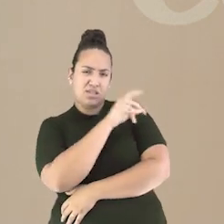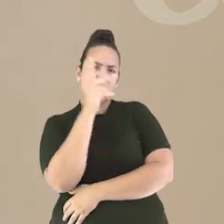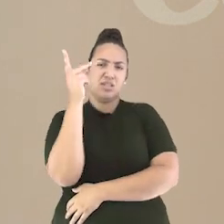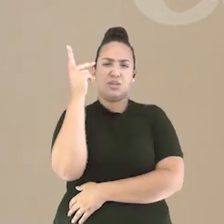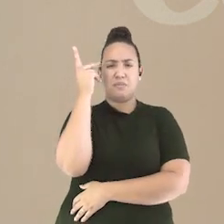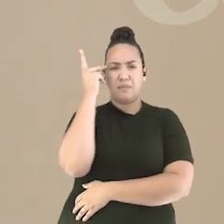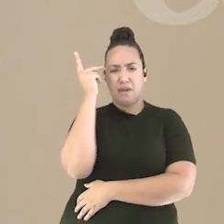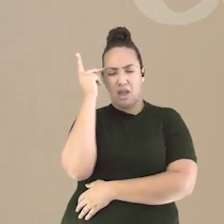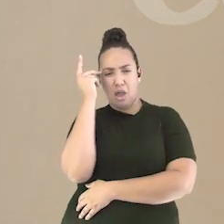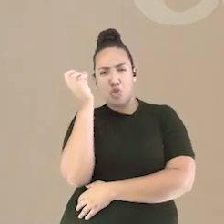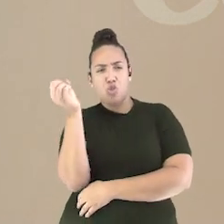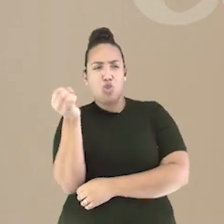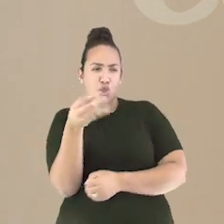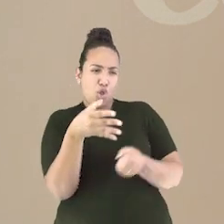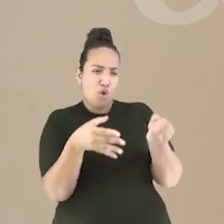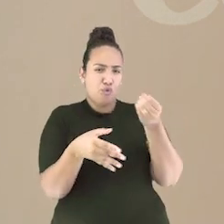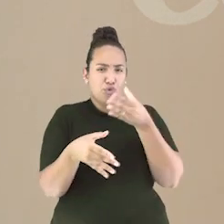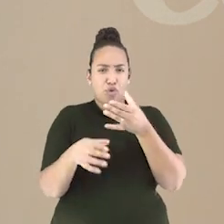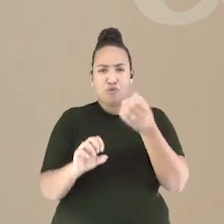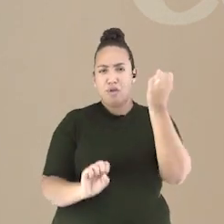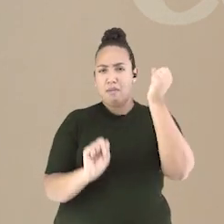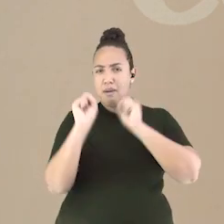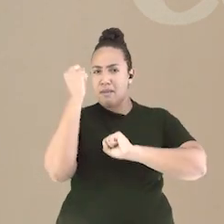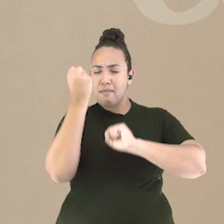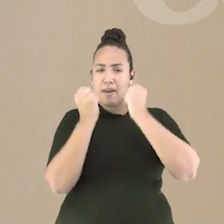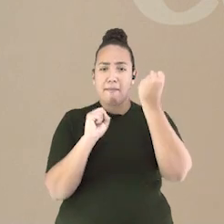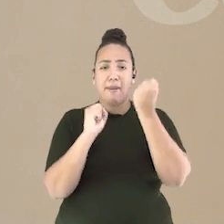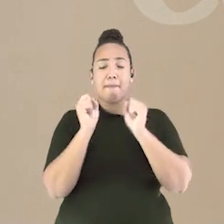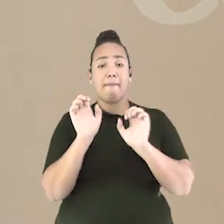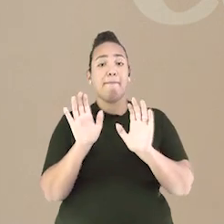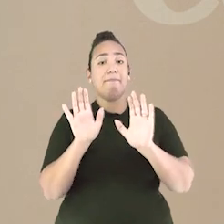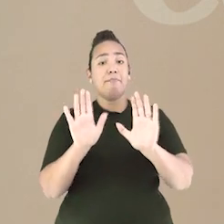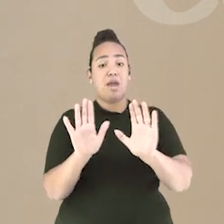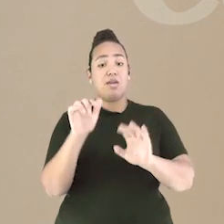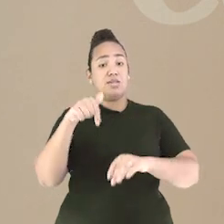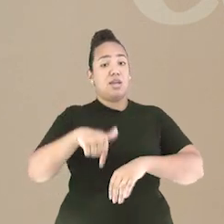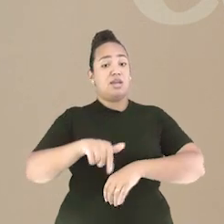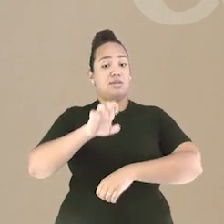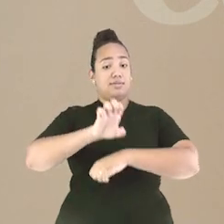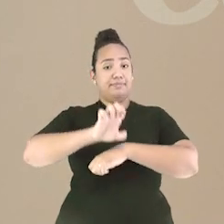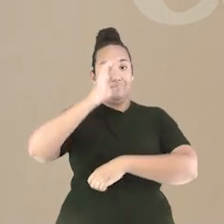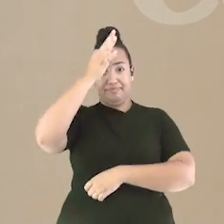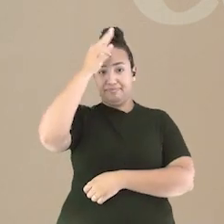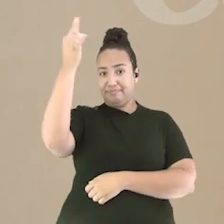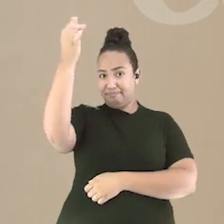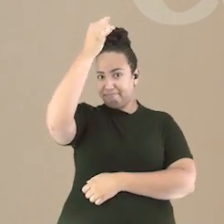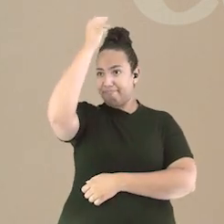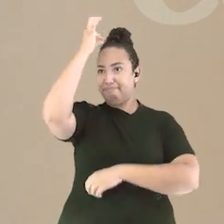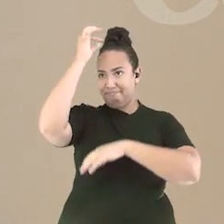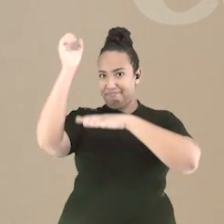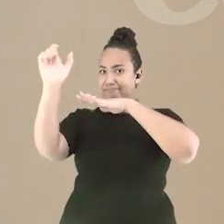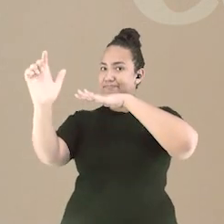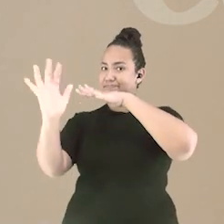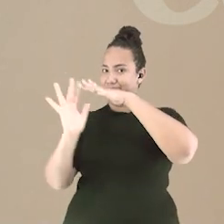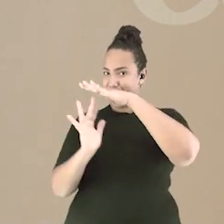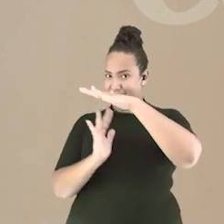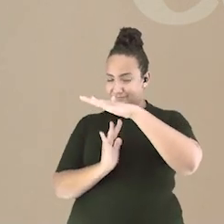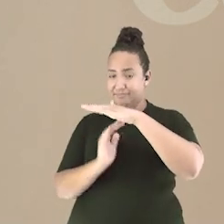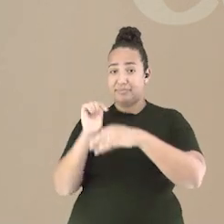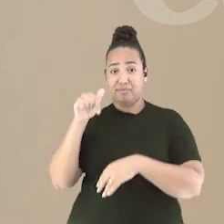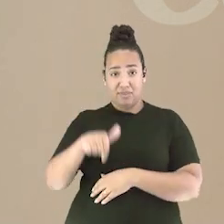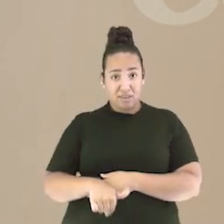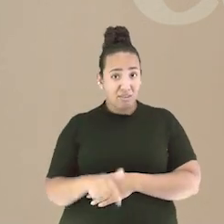estar em alta no Rio, em São Paulo, mas foi aqui no Espírito Santo que os primeiros imigrantes se estabeleceram. O nosso